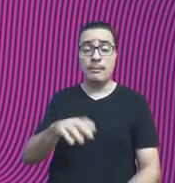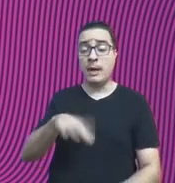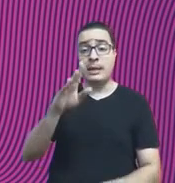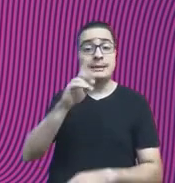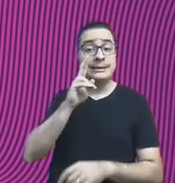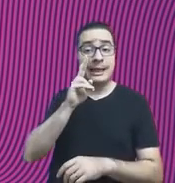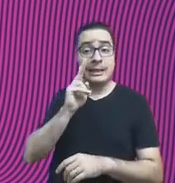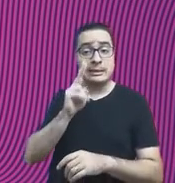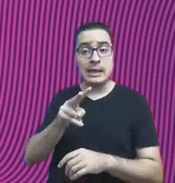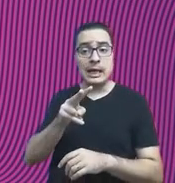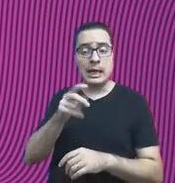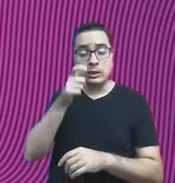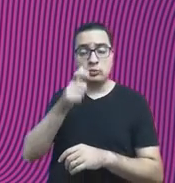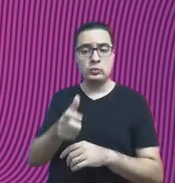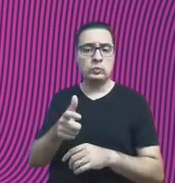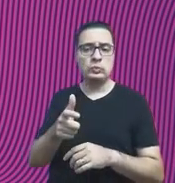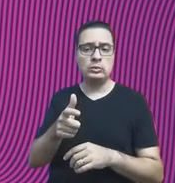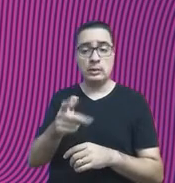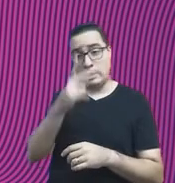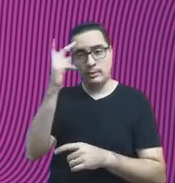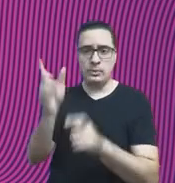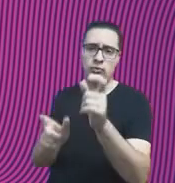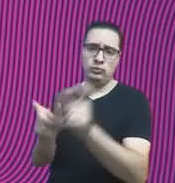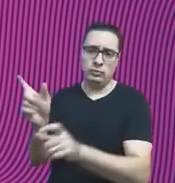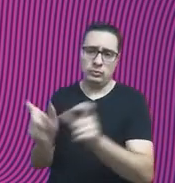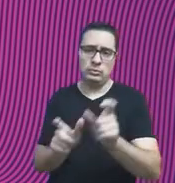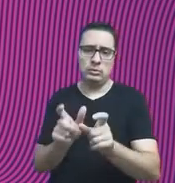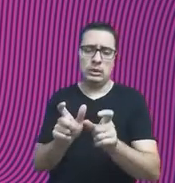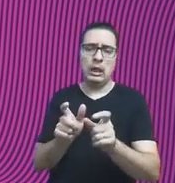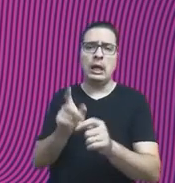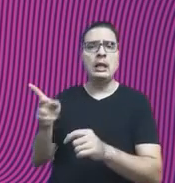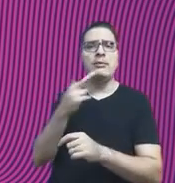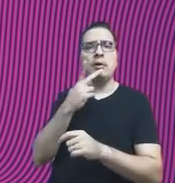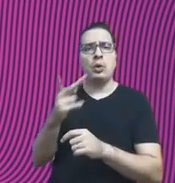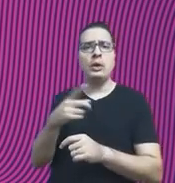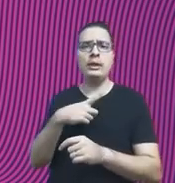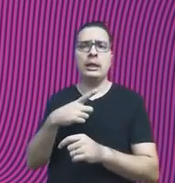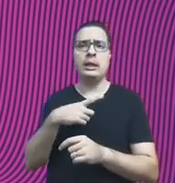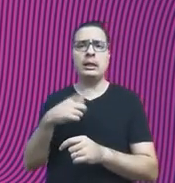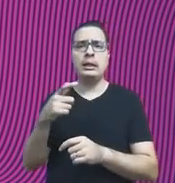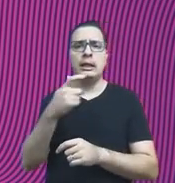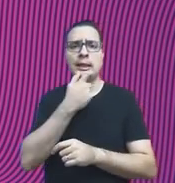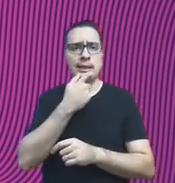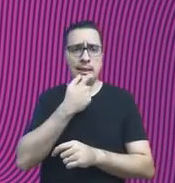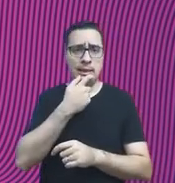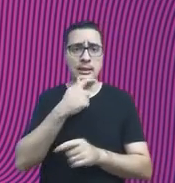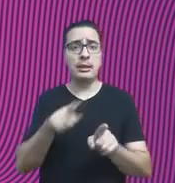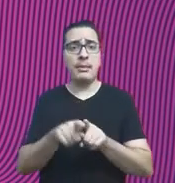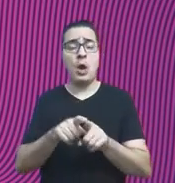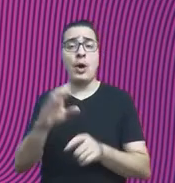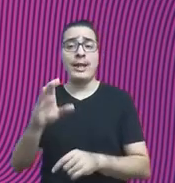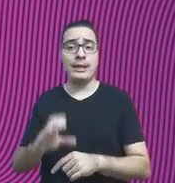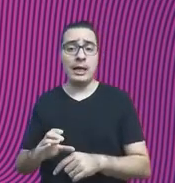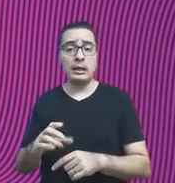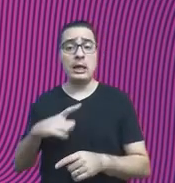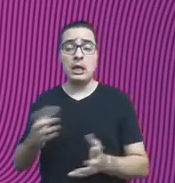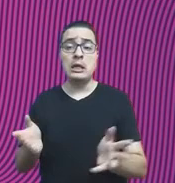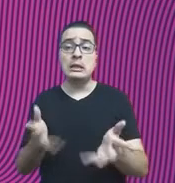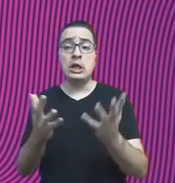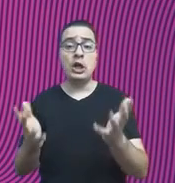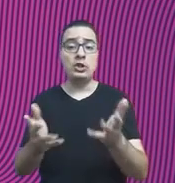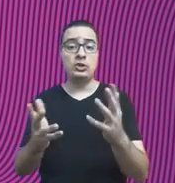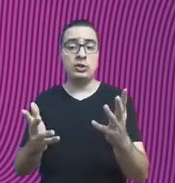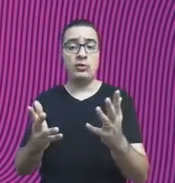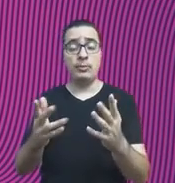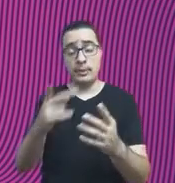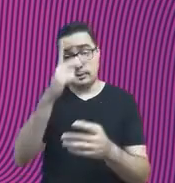Os indivíduos, né? E ele comentou que tem pilotos na Inglaterra e no Canadá onde existe incentivo para os pacientes,